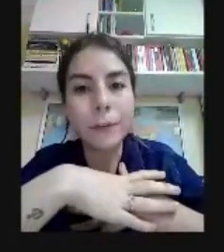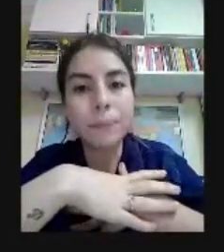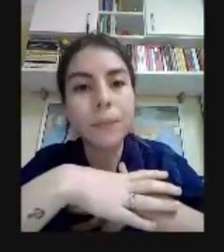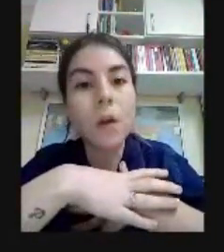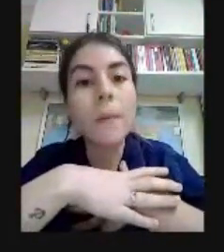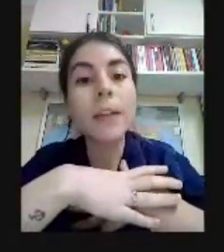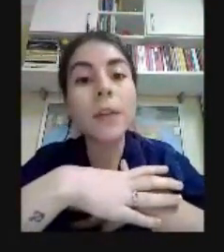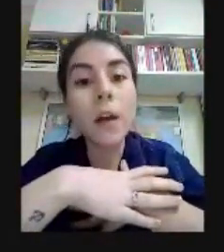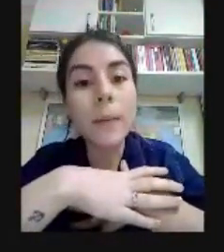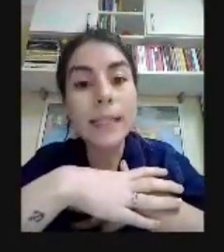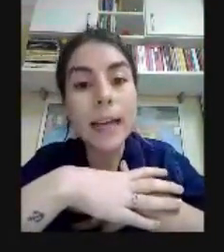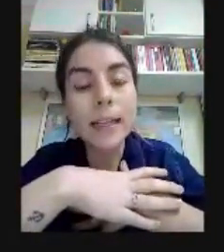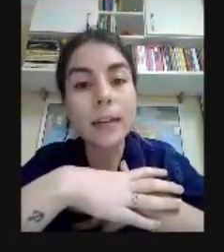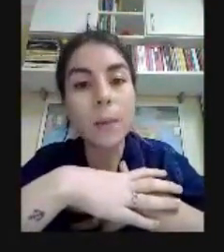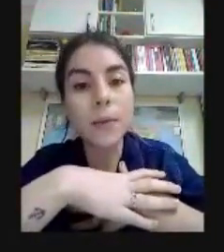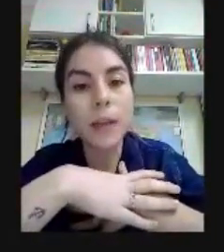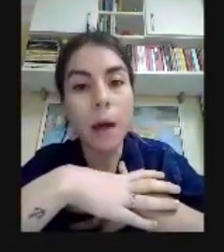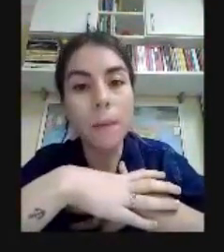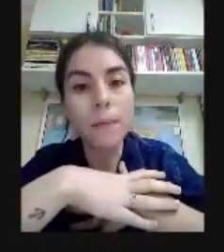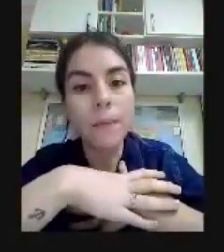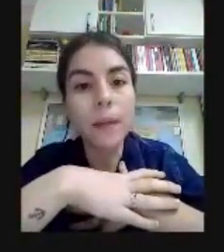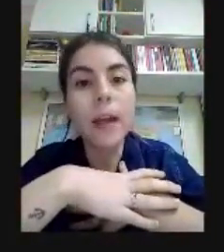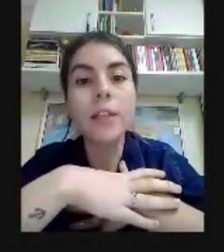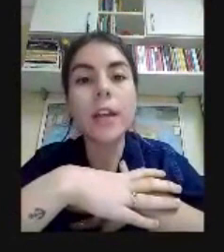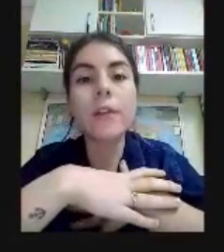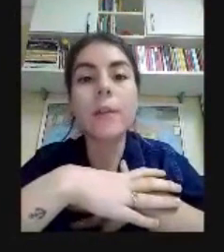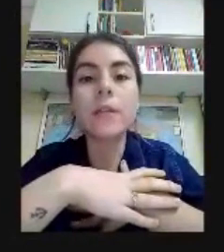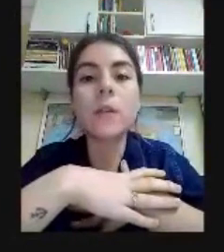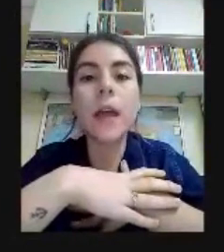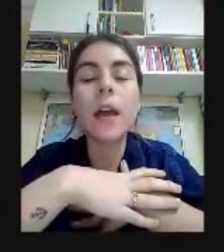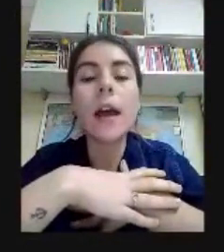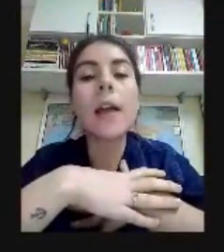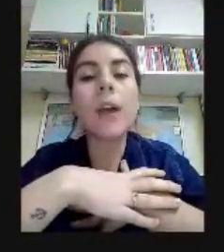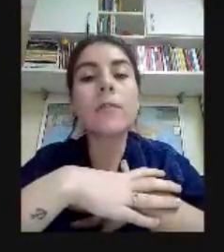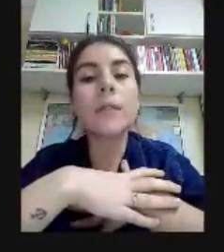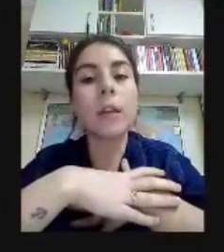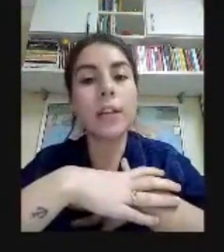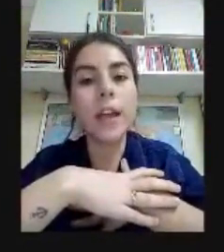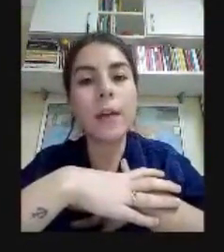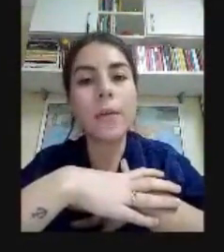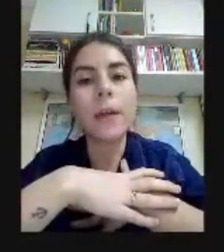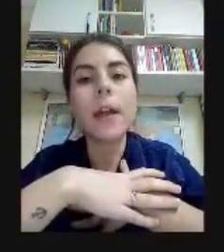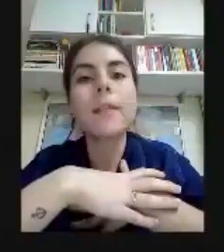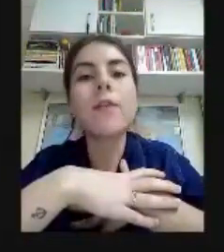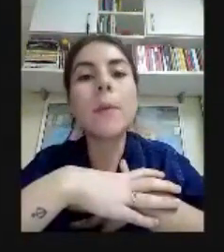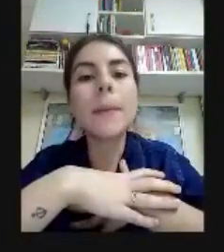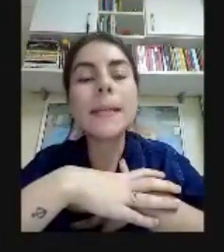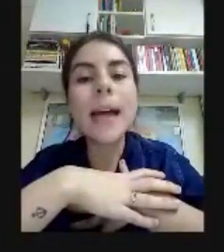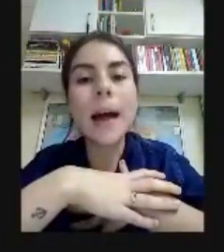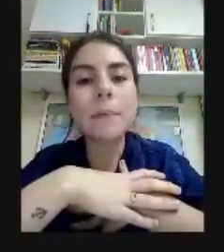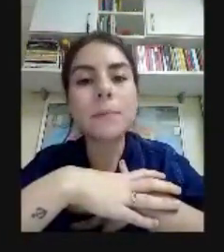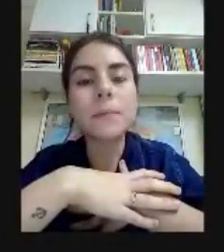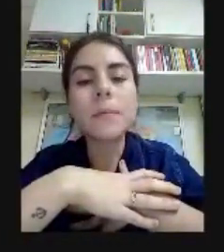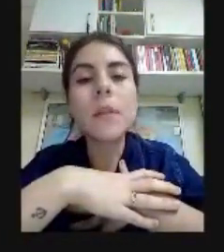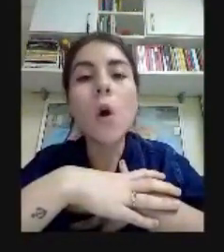jennifer como é que tu quer começar esse cartão postal aí a jennifer vai me dizer aí eu quero dizer olá diego então